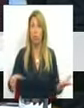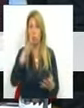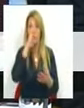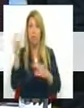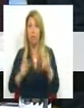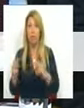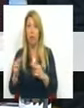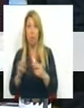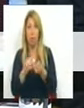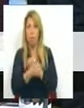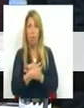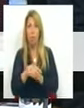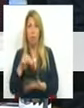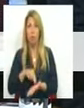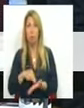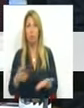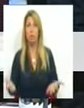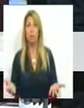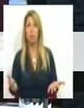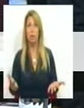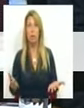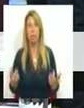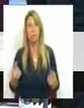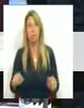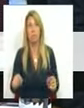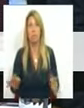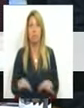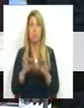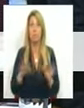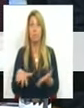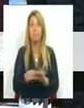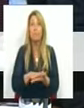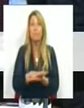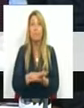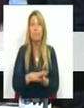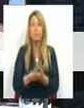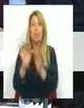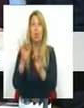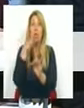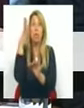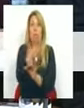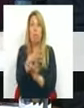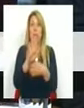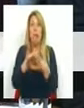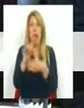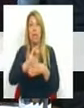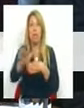das Finanças, que seja consubstanciada, nomeadamente por aquilo que os próprios comunicam através da carta que enviam.